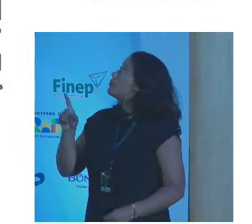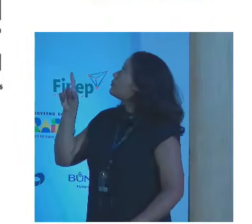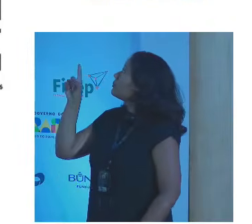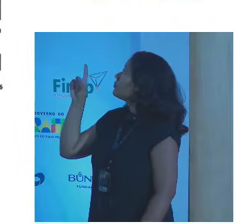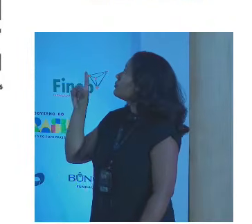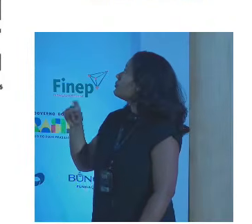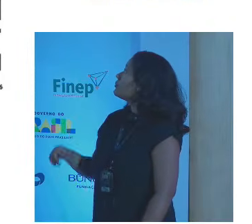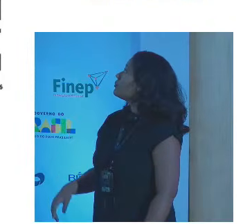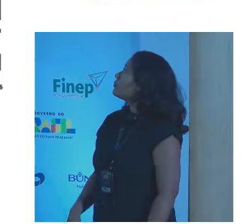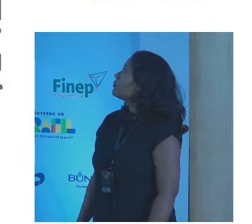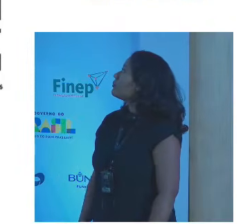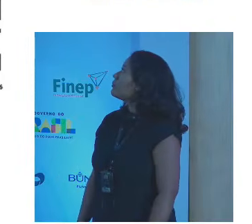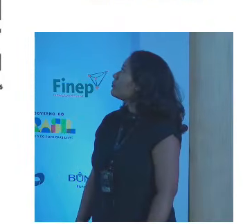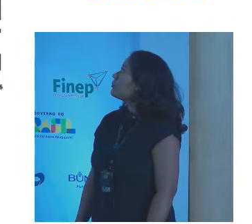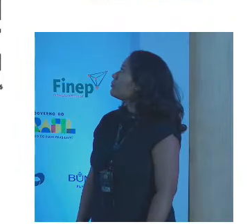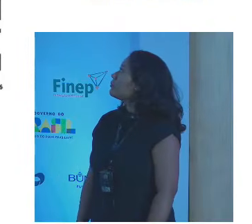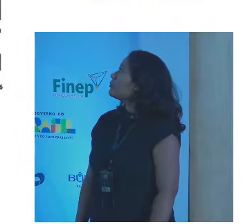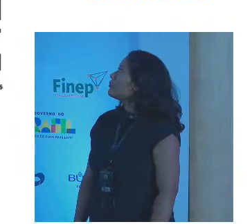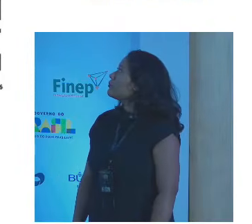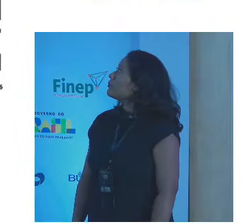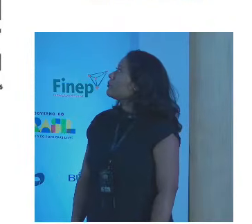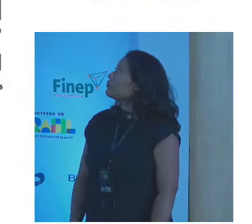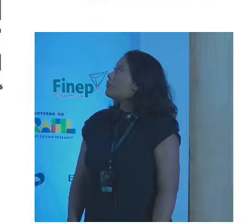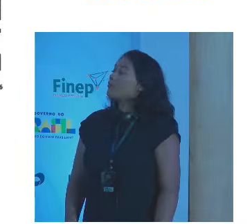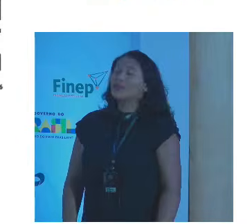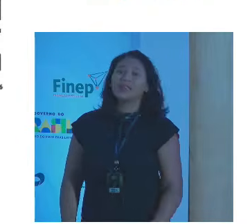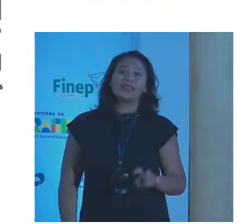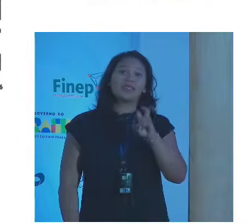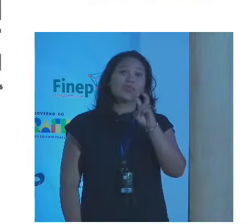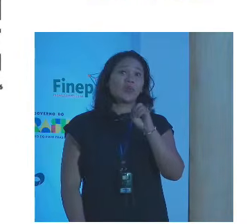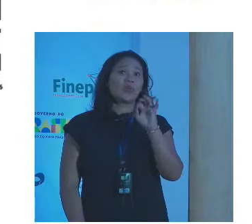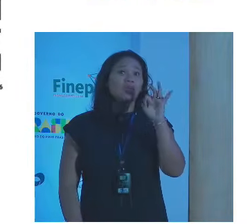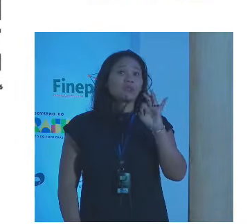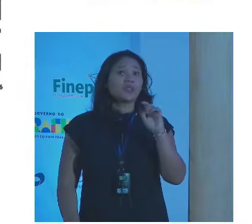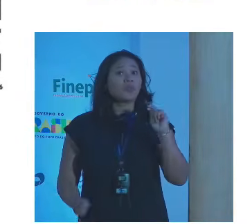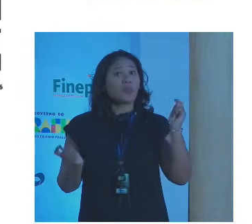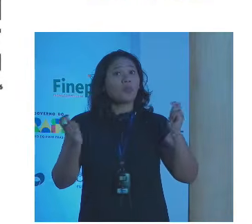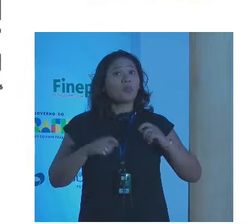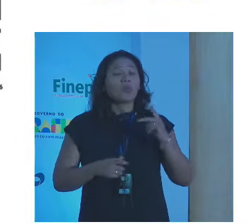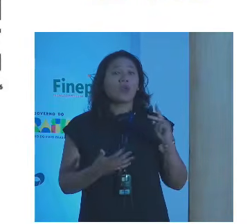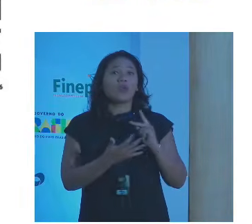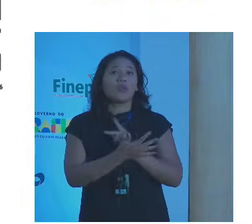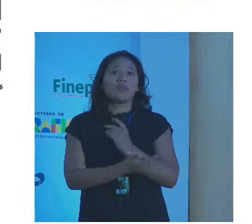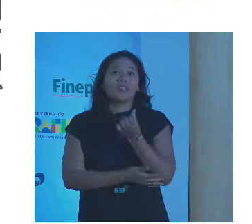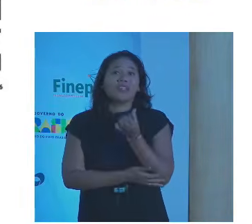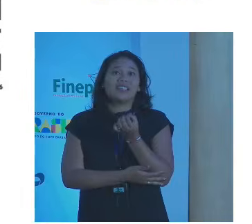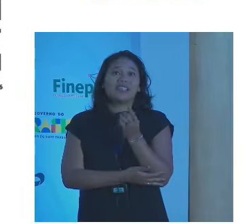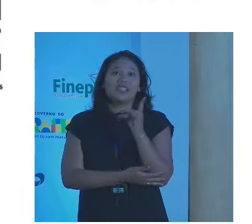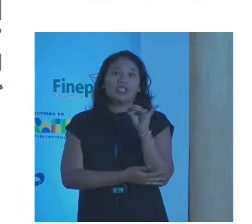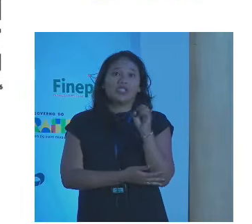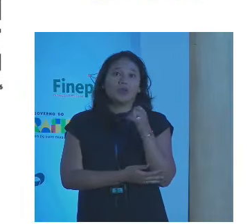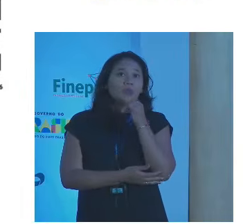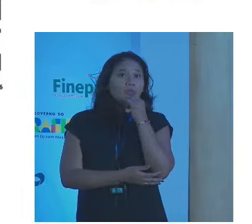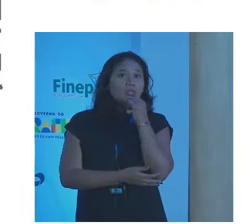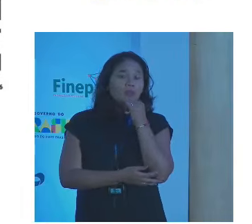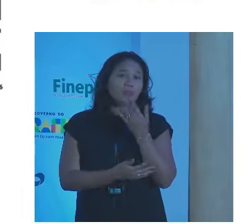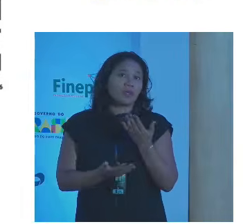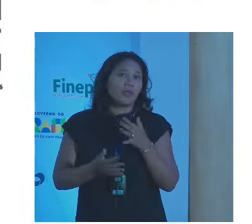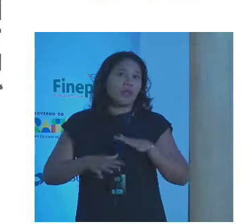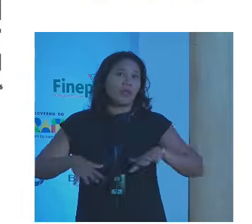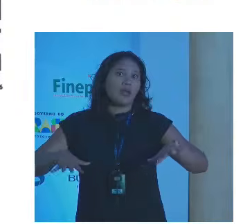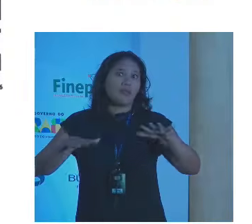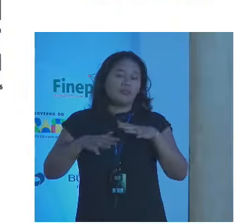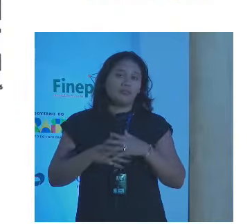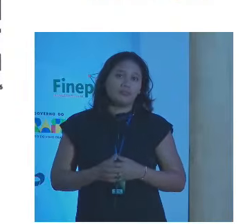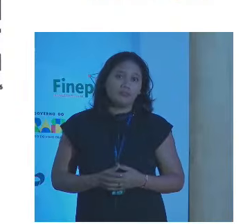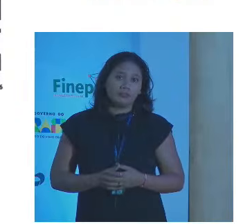com 50% de probabilidade que teria no vazamento após 60 dias nessa área, né? E, de